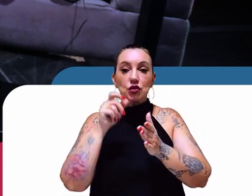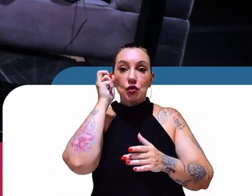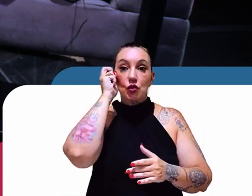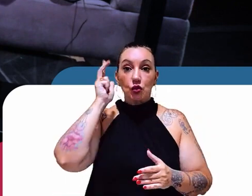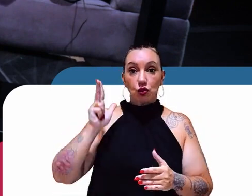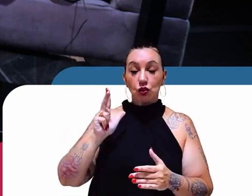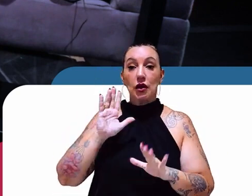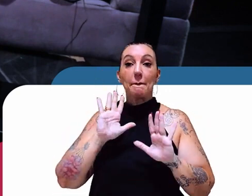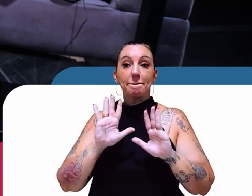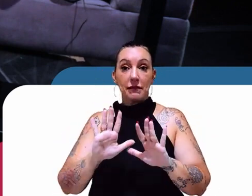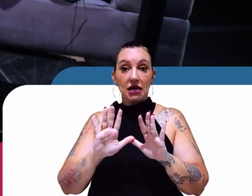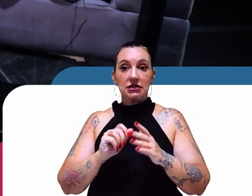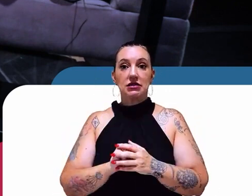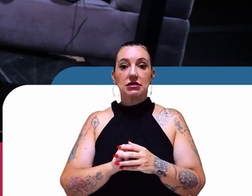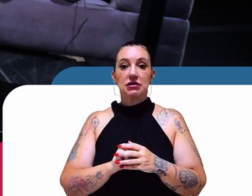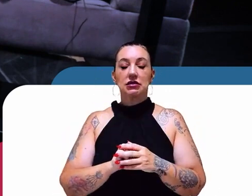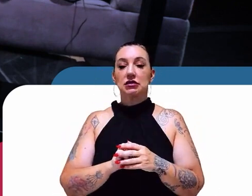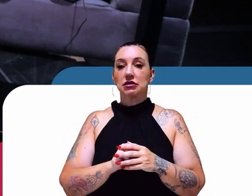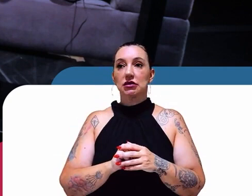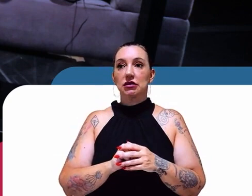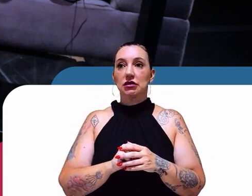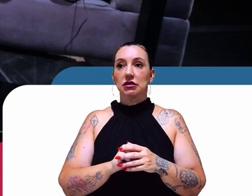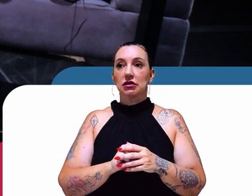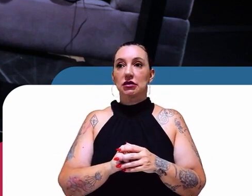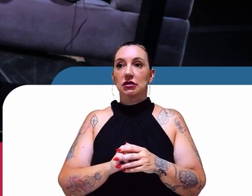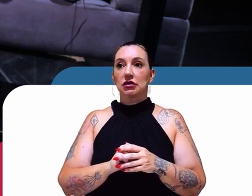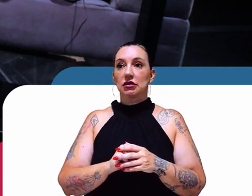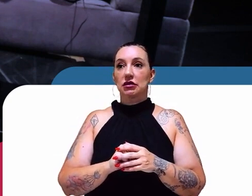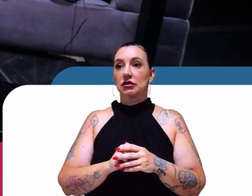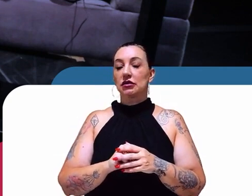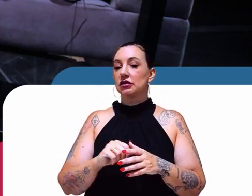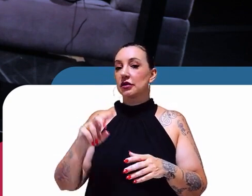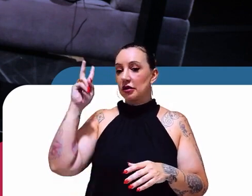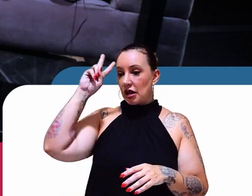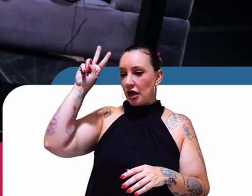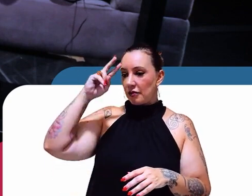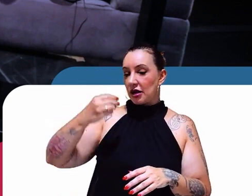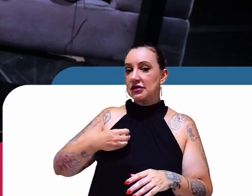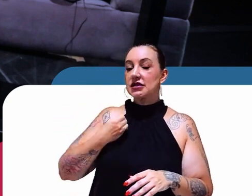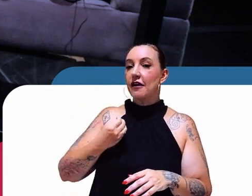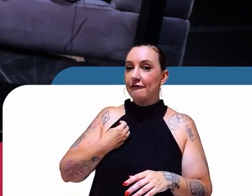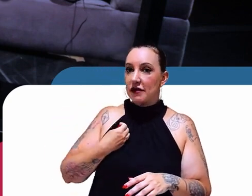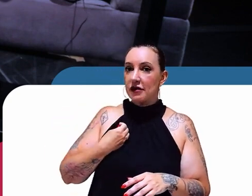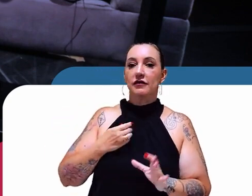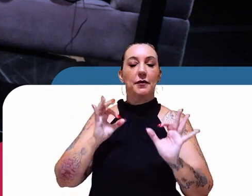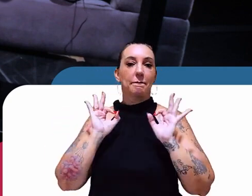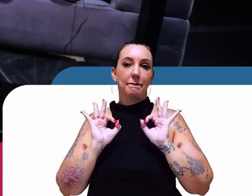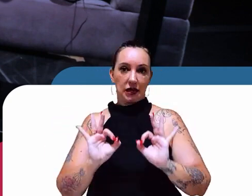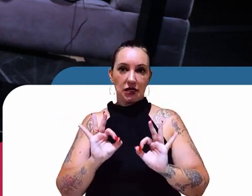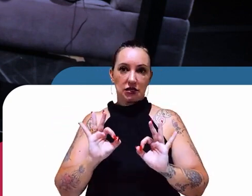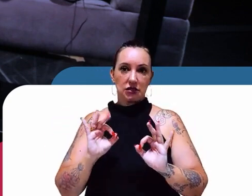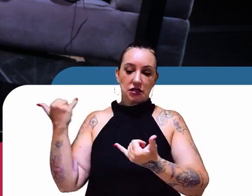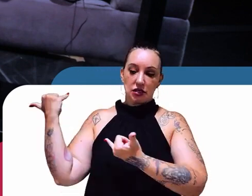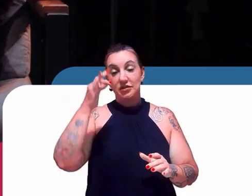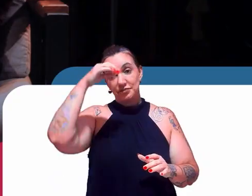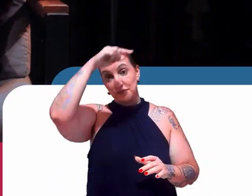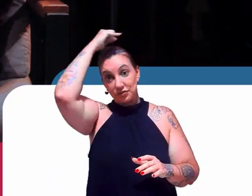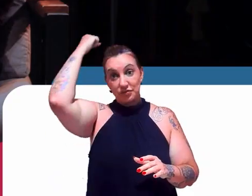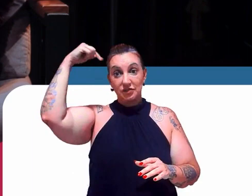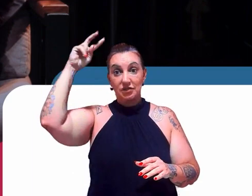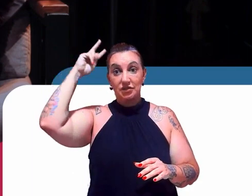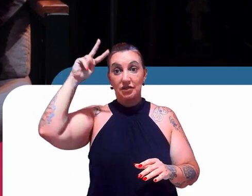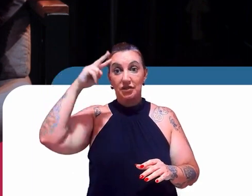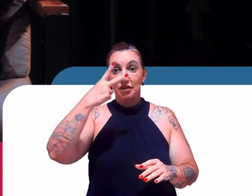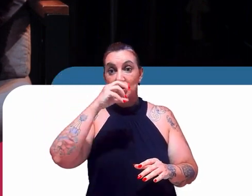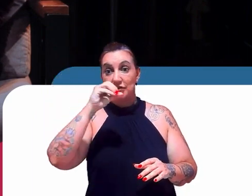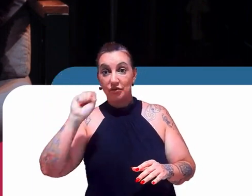cultura mas o que a gente tem a ouvir é memória viva história viva são dos mais velhos além